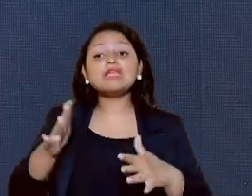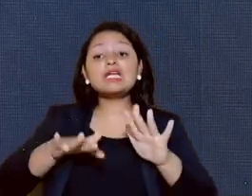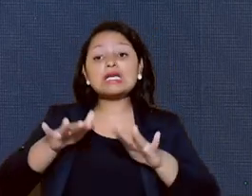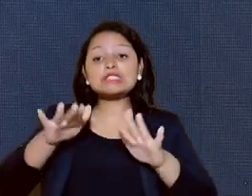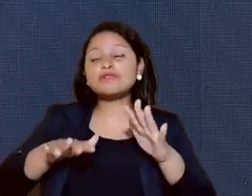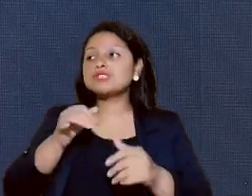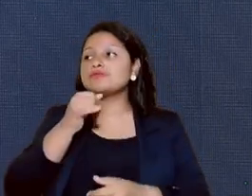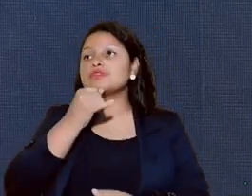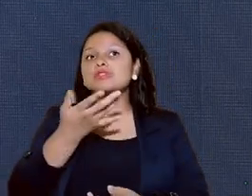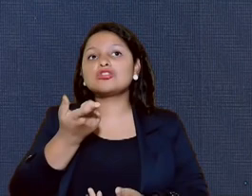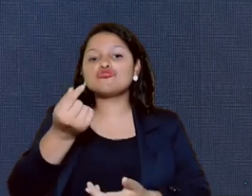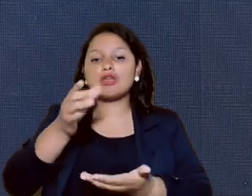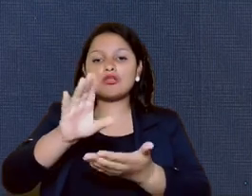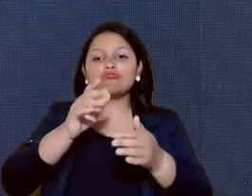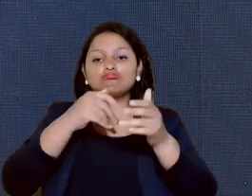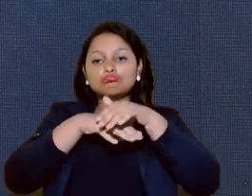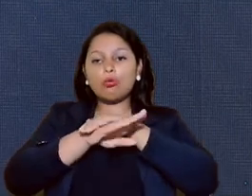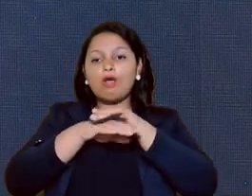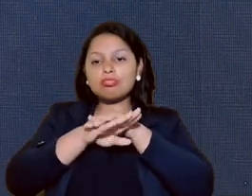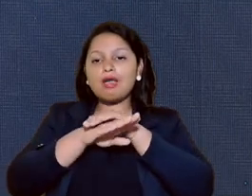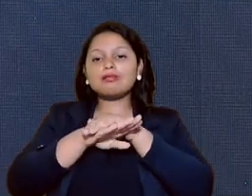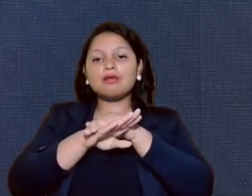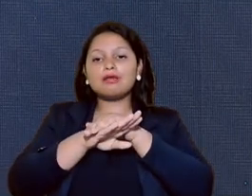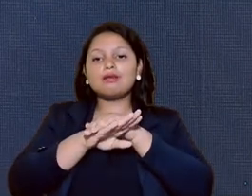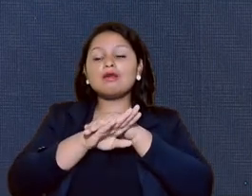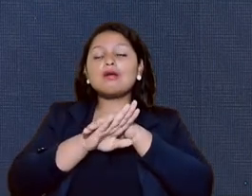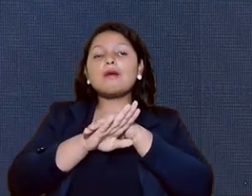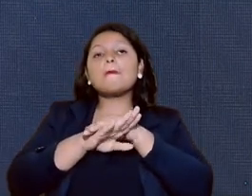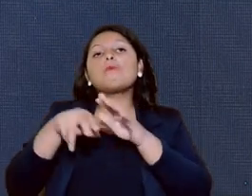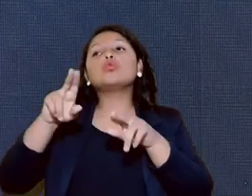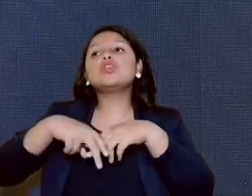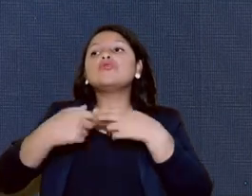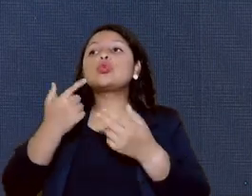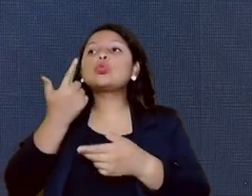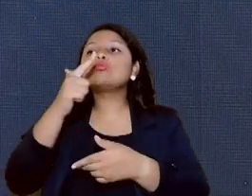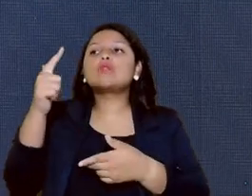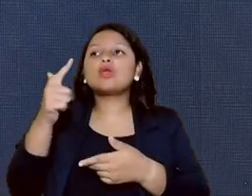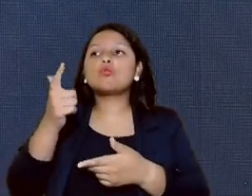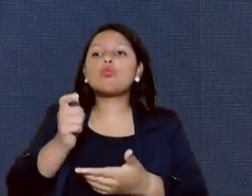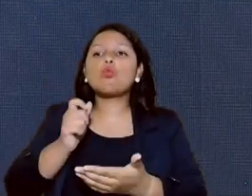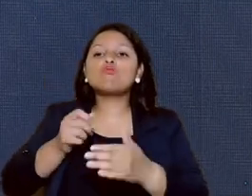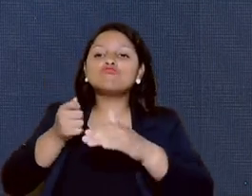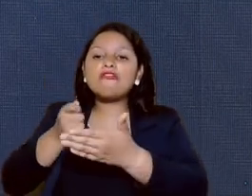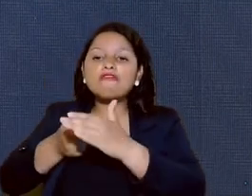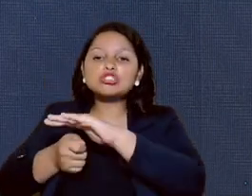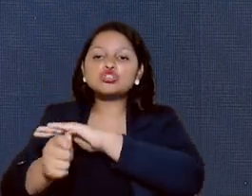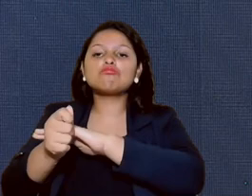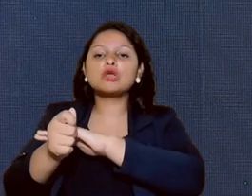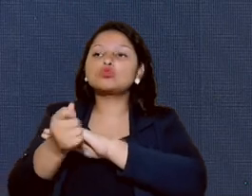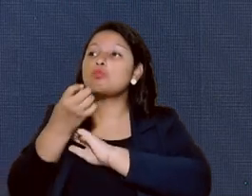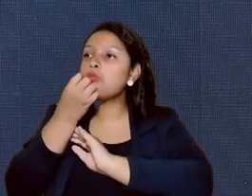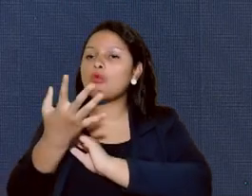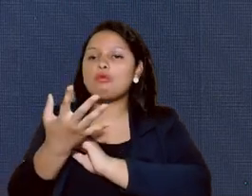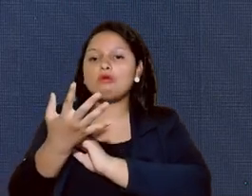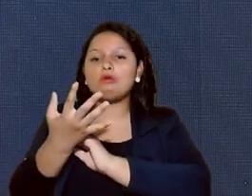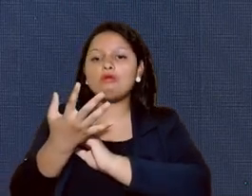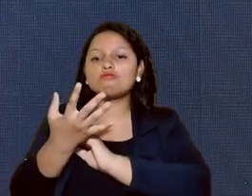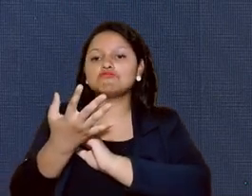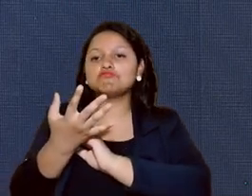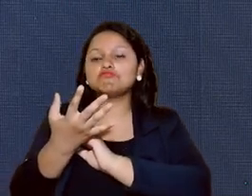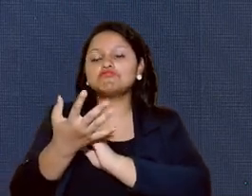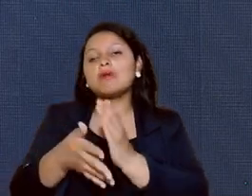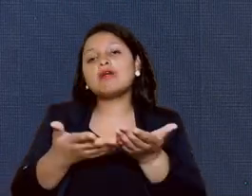você tá com furo no teu fluxo de caixa porque não te oferecer uma solução de empréstimo Então o que a gente acredita que da mesma forma que esses